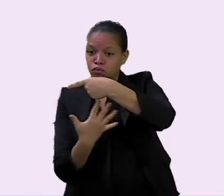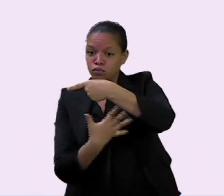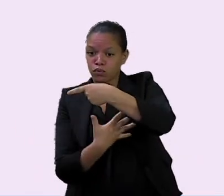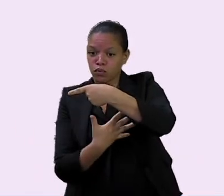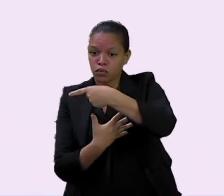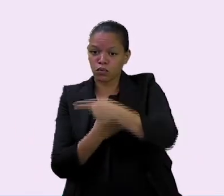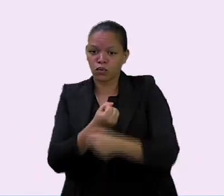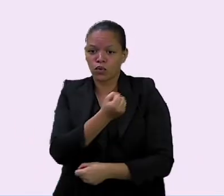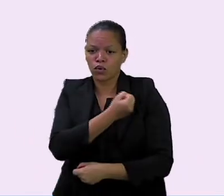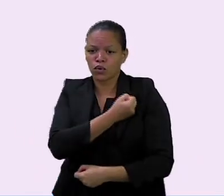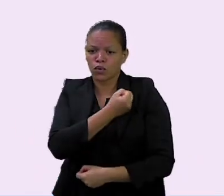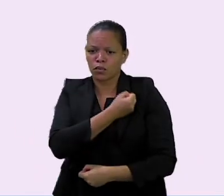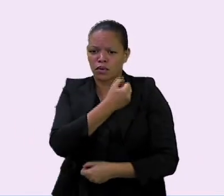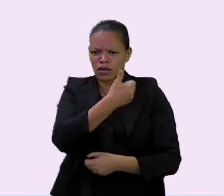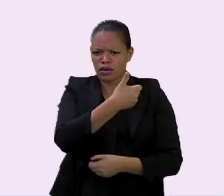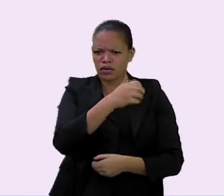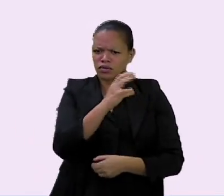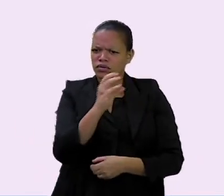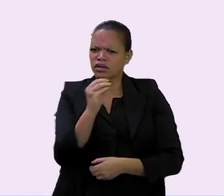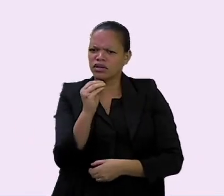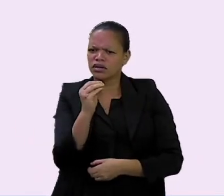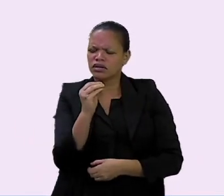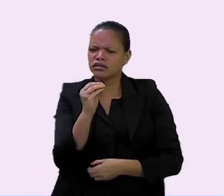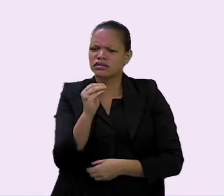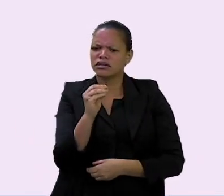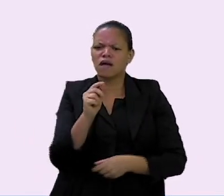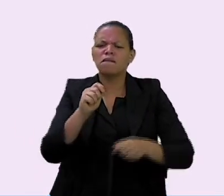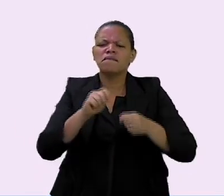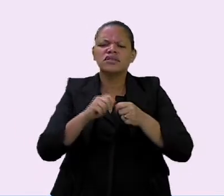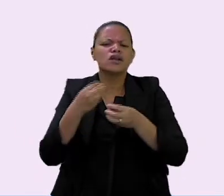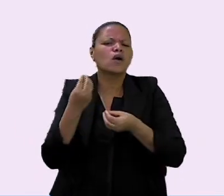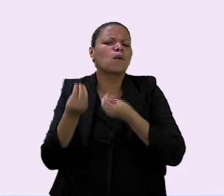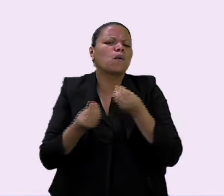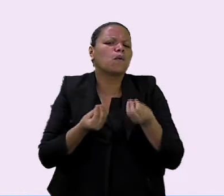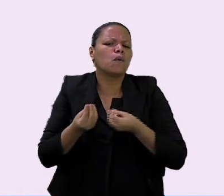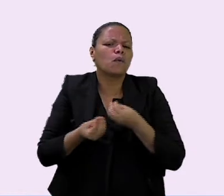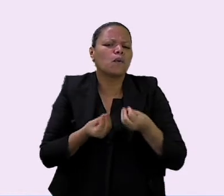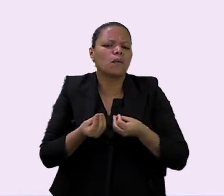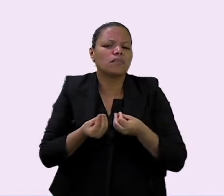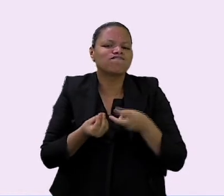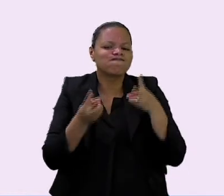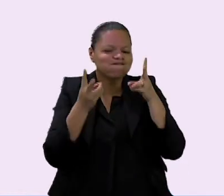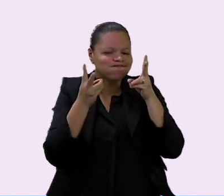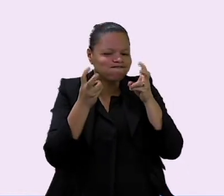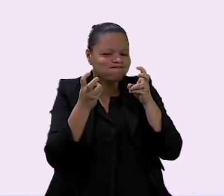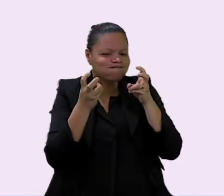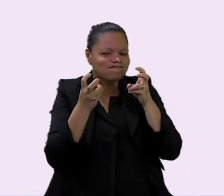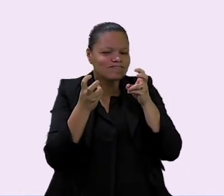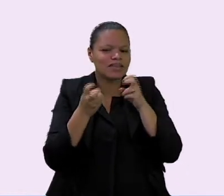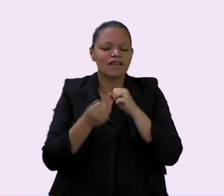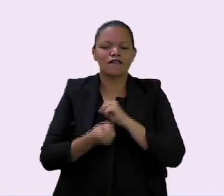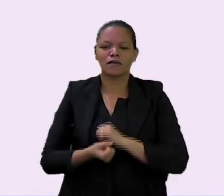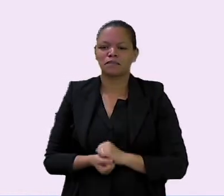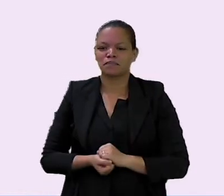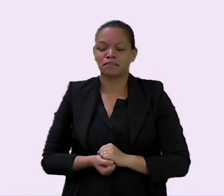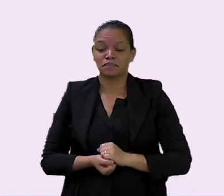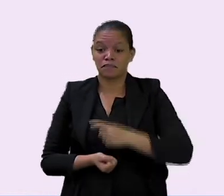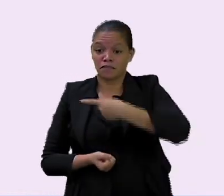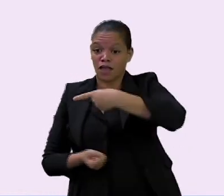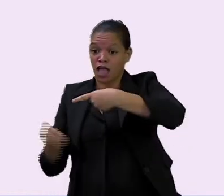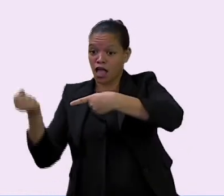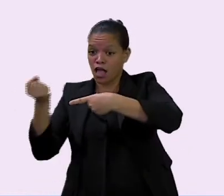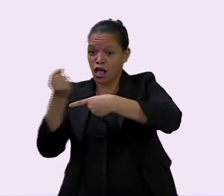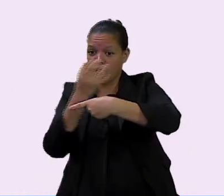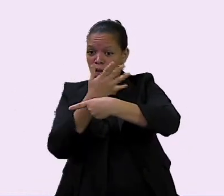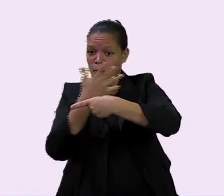ó, como que nós faremos essa leitura? Uma observação a se fazer. As frações nas